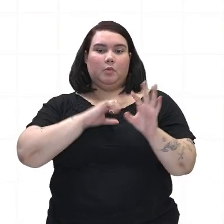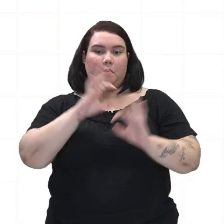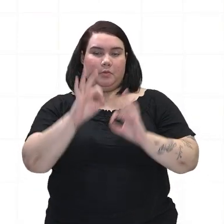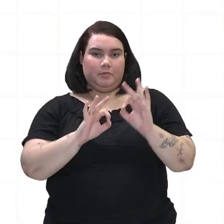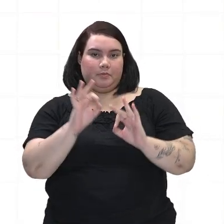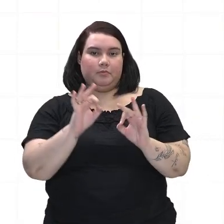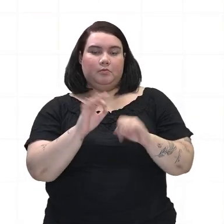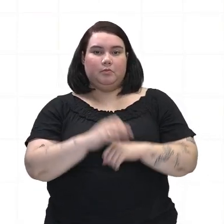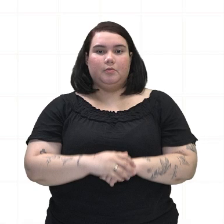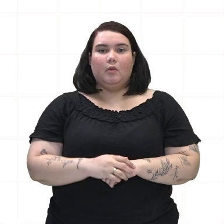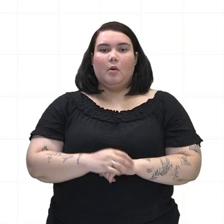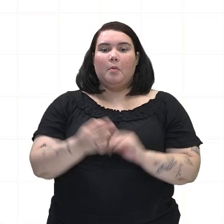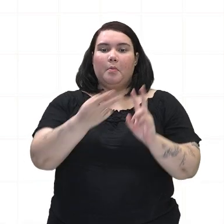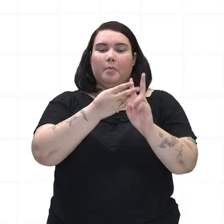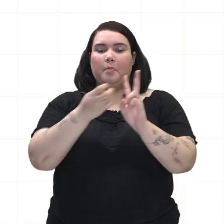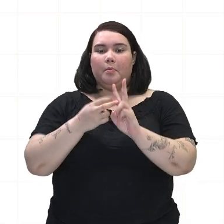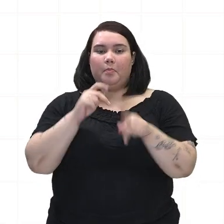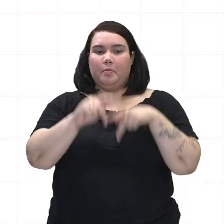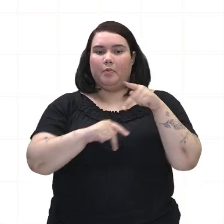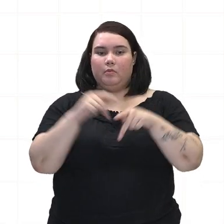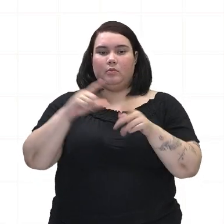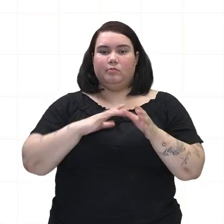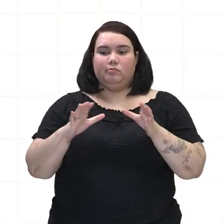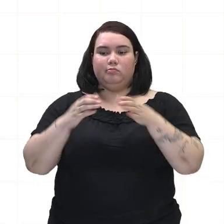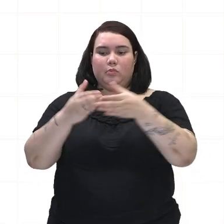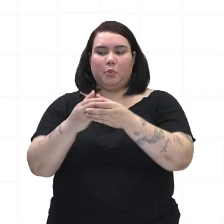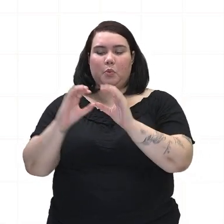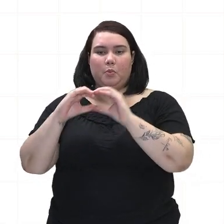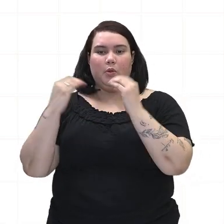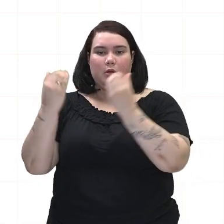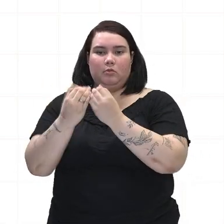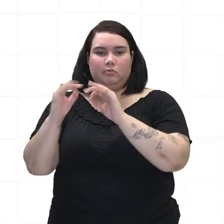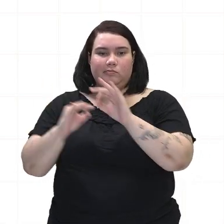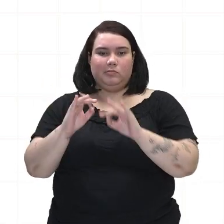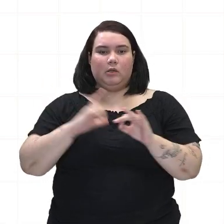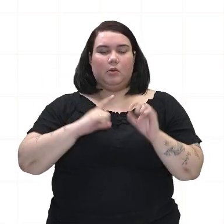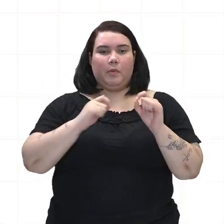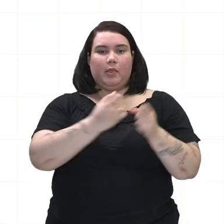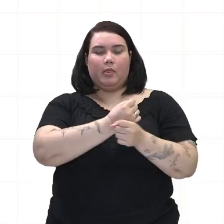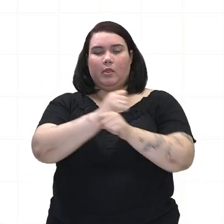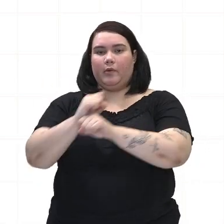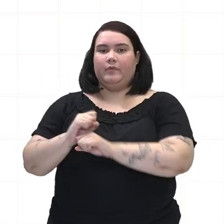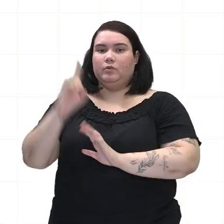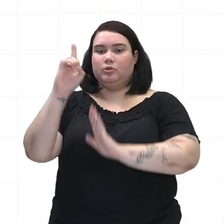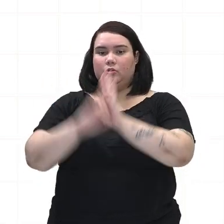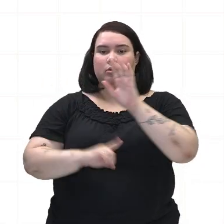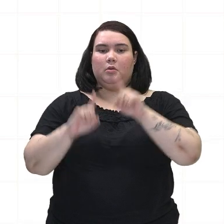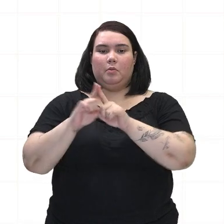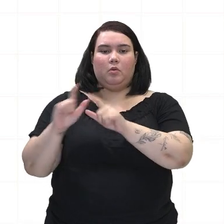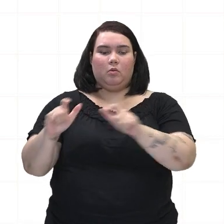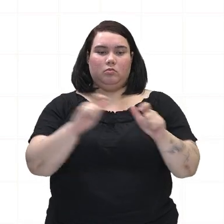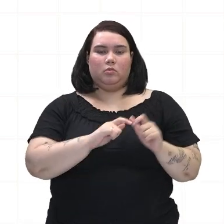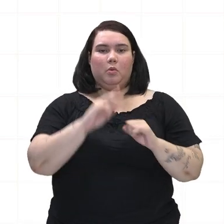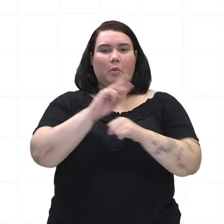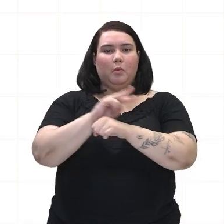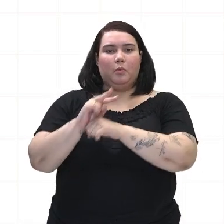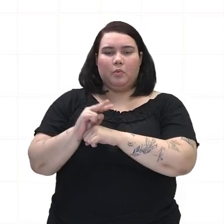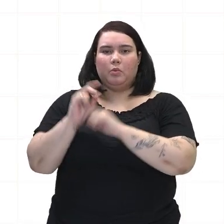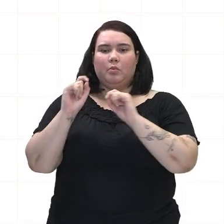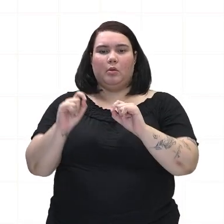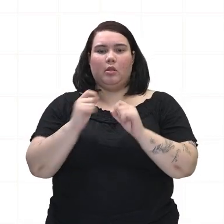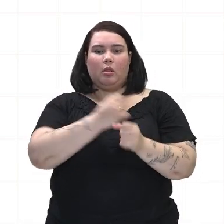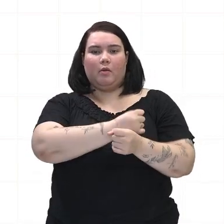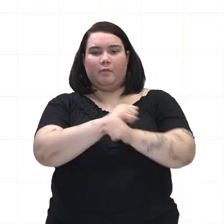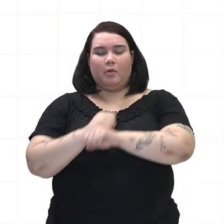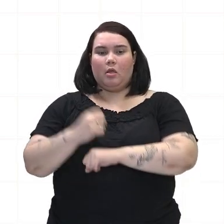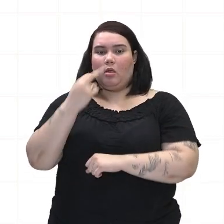povos indígenas se organizaram em comunidades para defender seus territórios e seus direitos, preservando suas línguas,